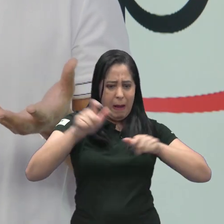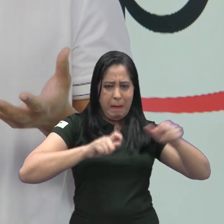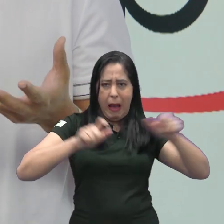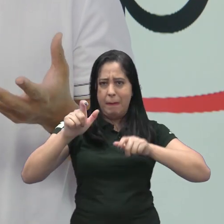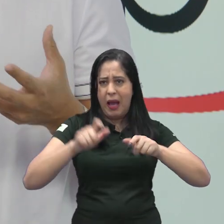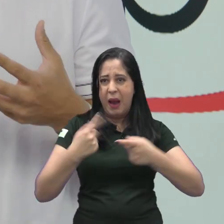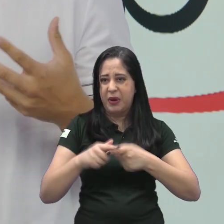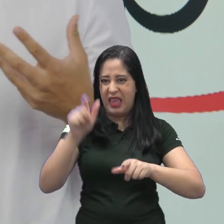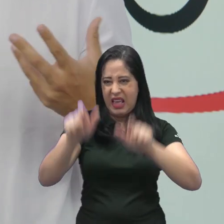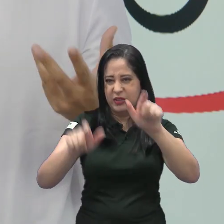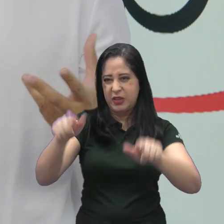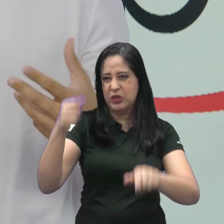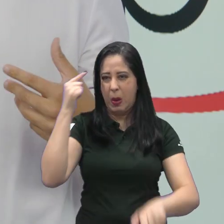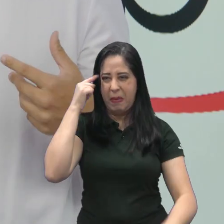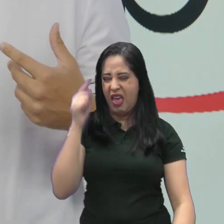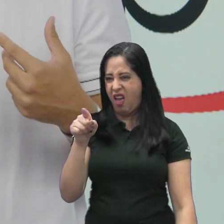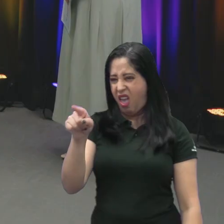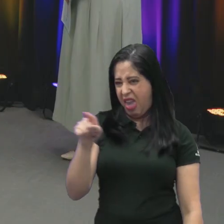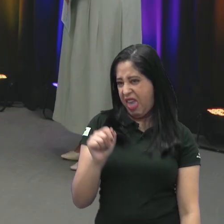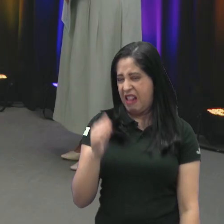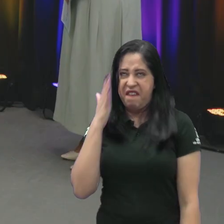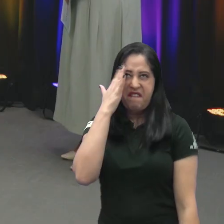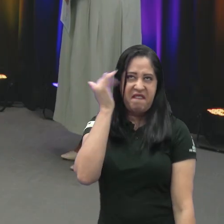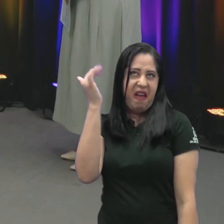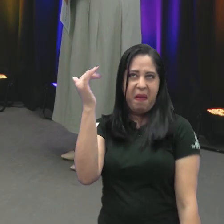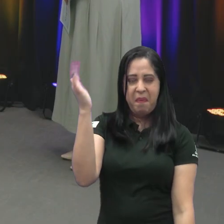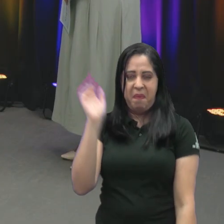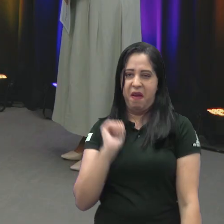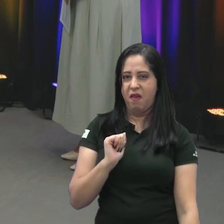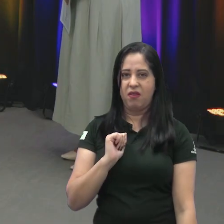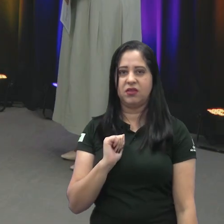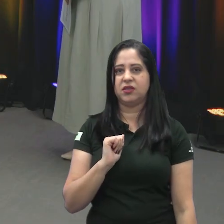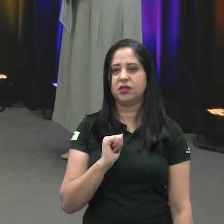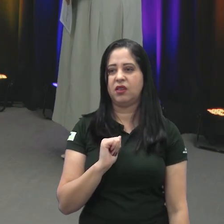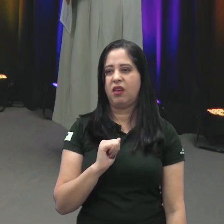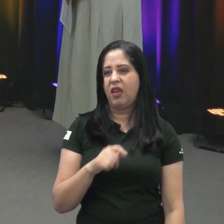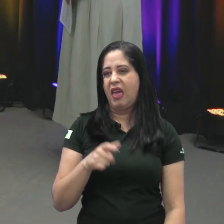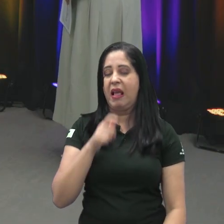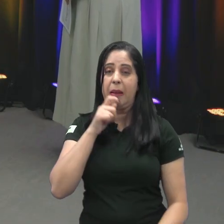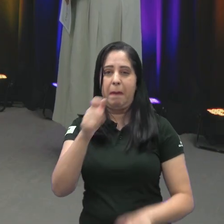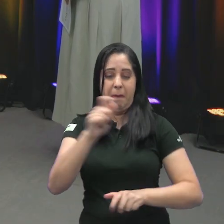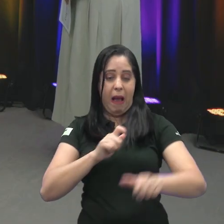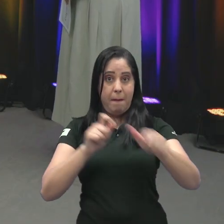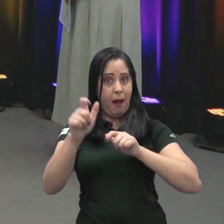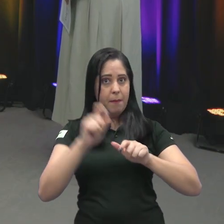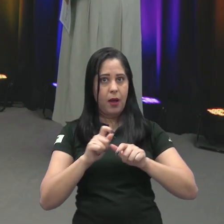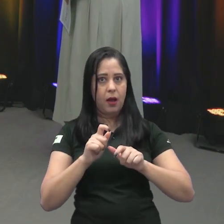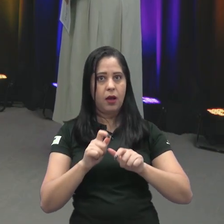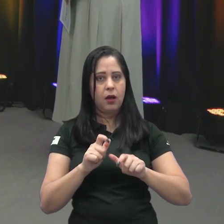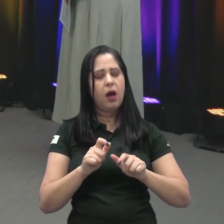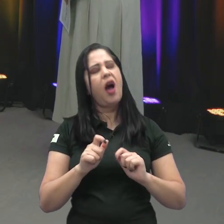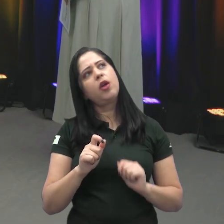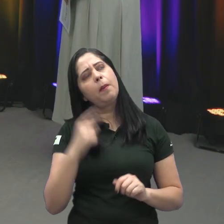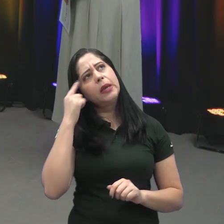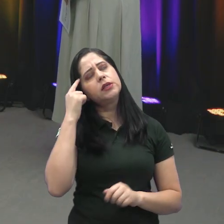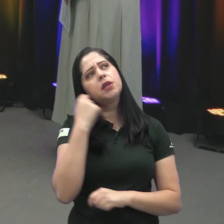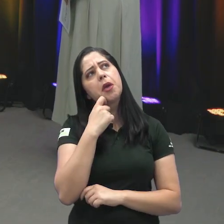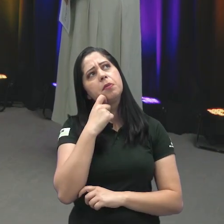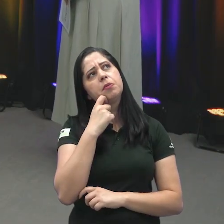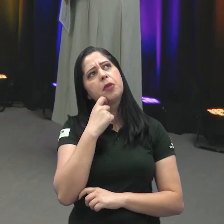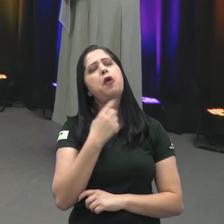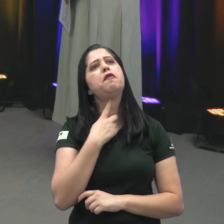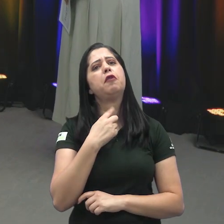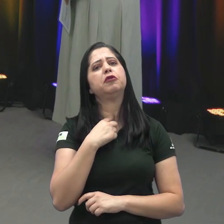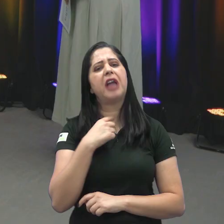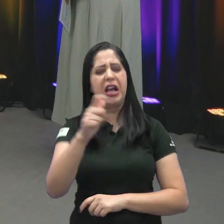muita gente pensa, o que vão pensar, vão me chamar de blogueirinho, de blogueirinha, vão fazer chacota. Então foi justamente pensar, é o que eu quero? Então